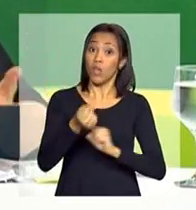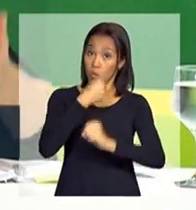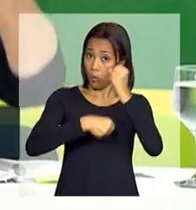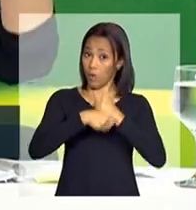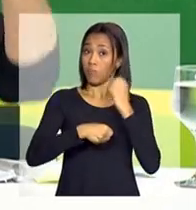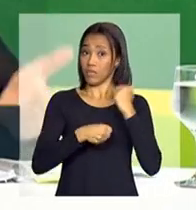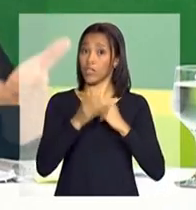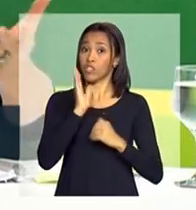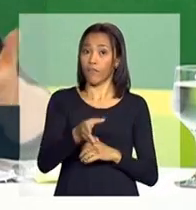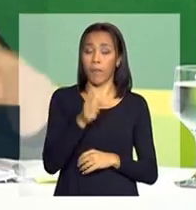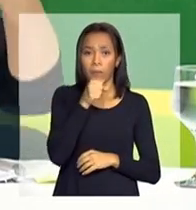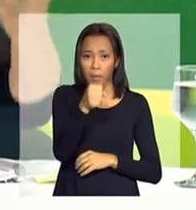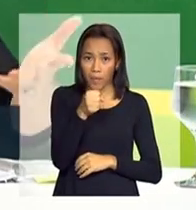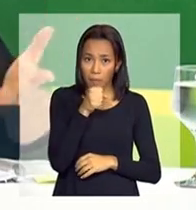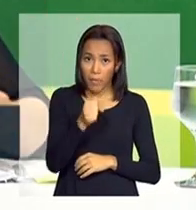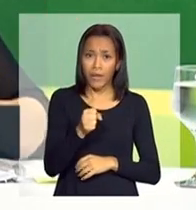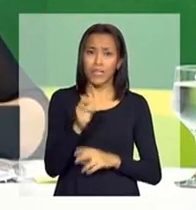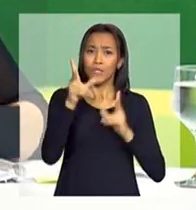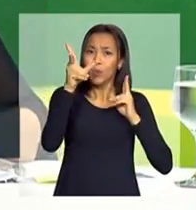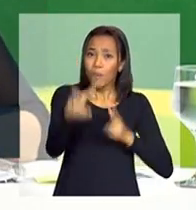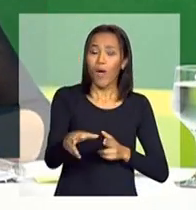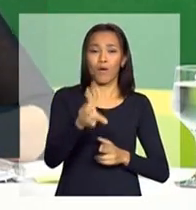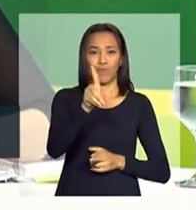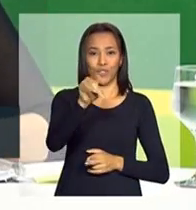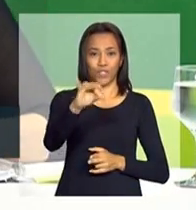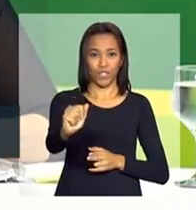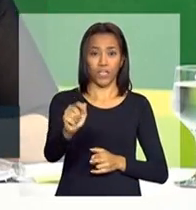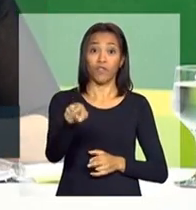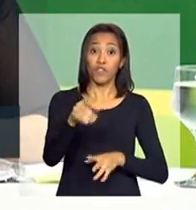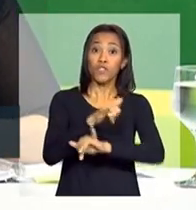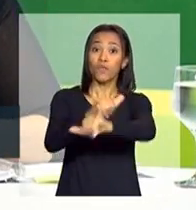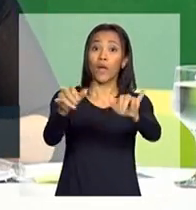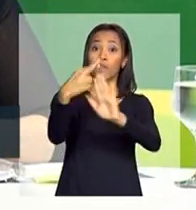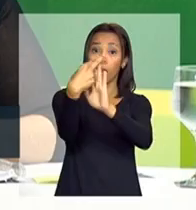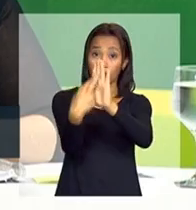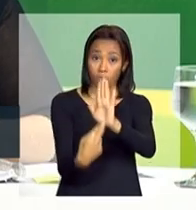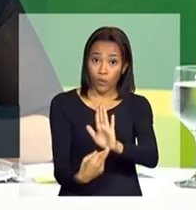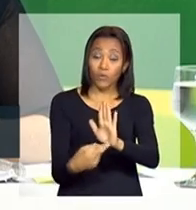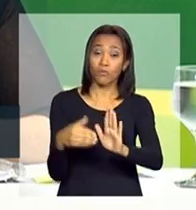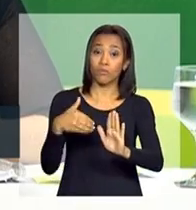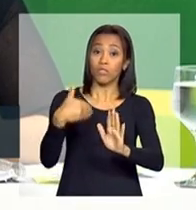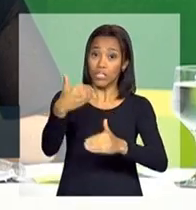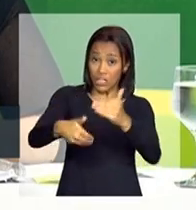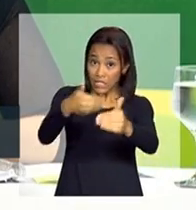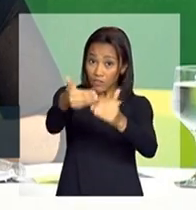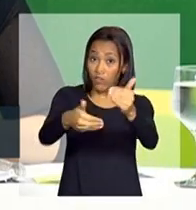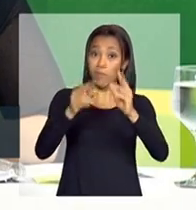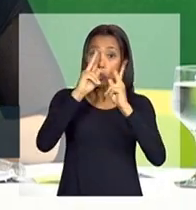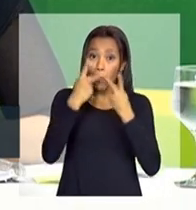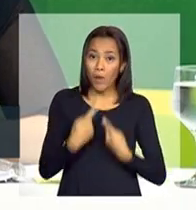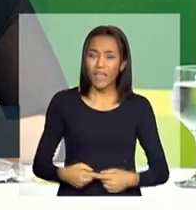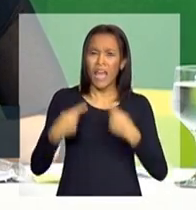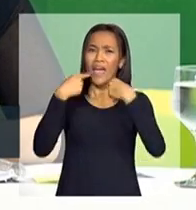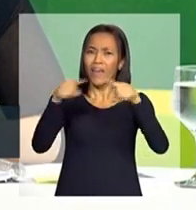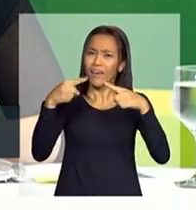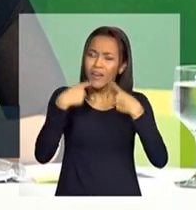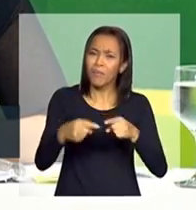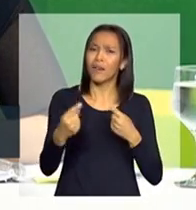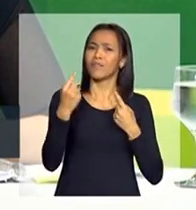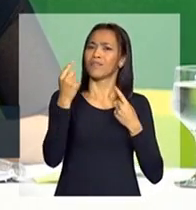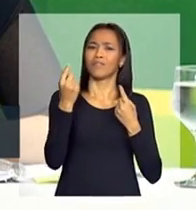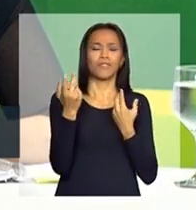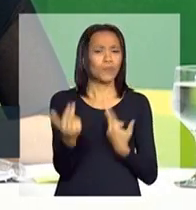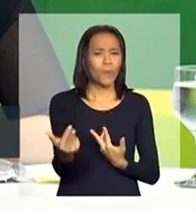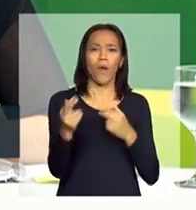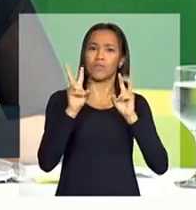fiz uma coletiva no mesmo dia onde foi divulgado o relatório de desenvolvimento humano reclamando das mesmas questões ou